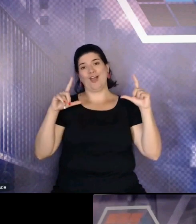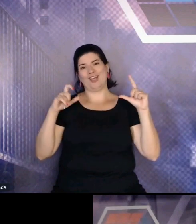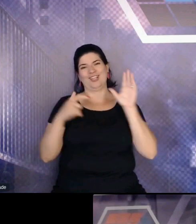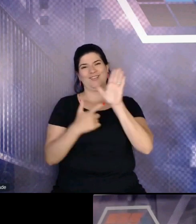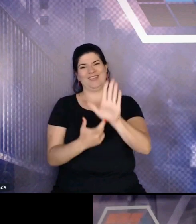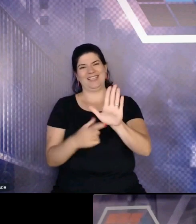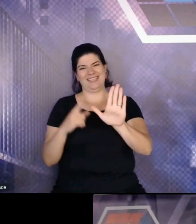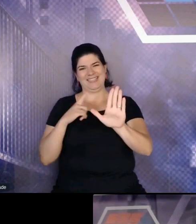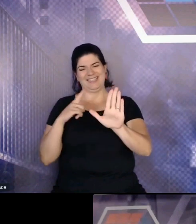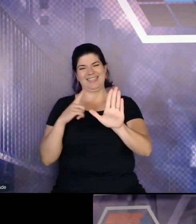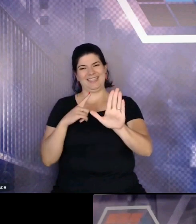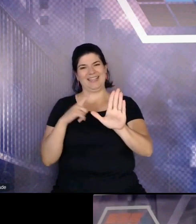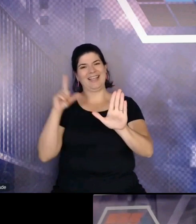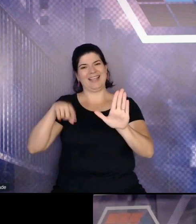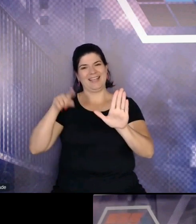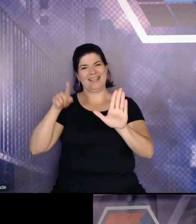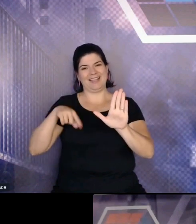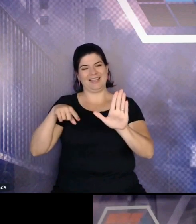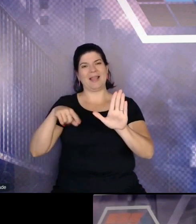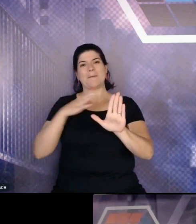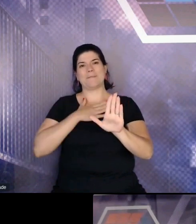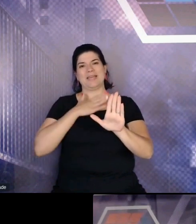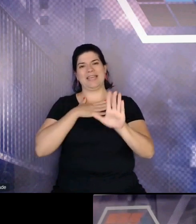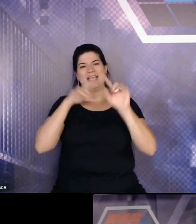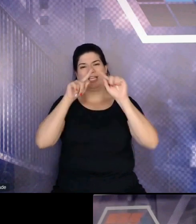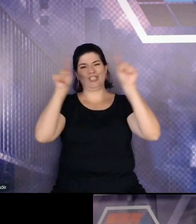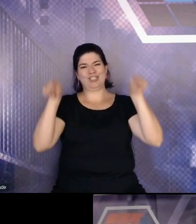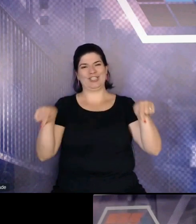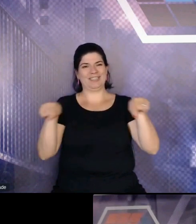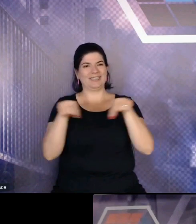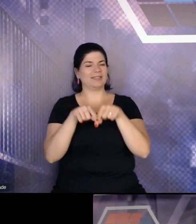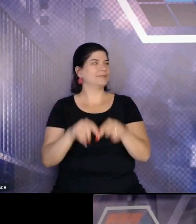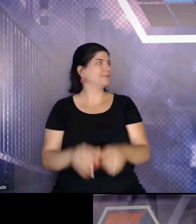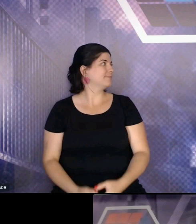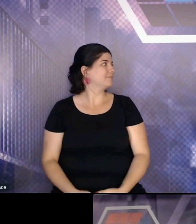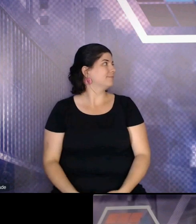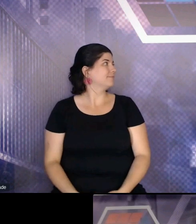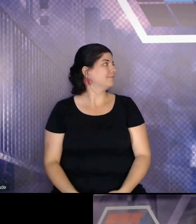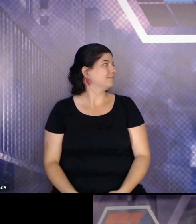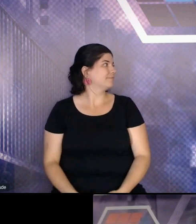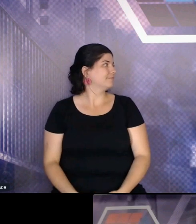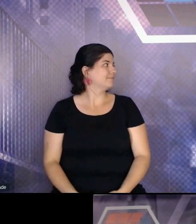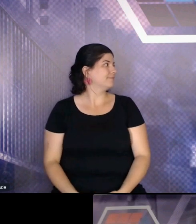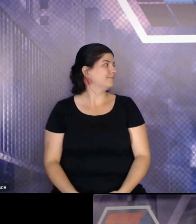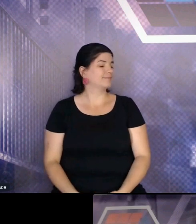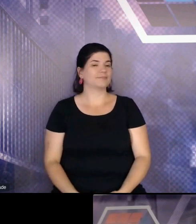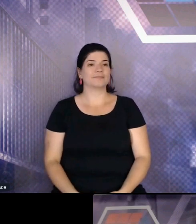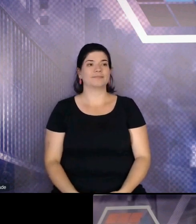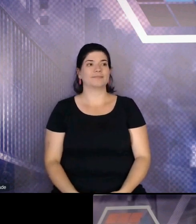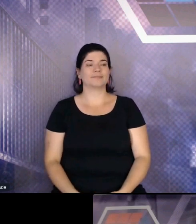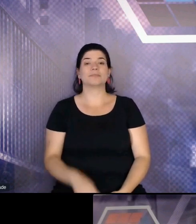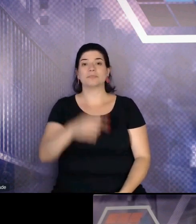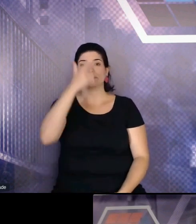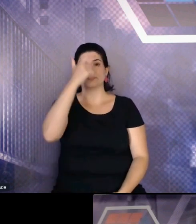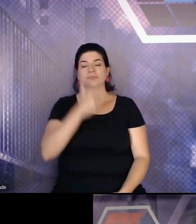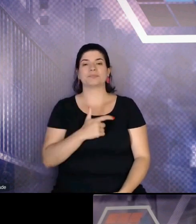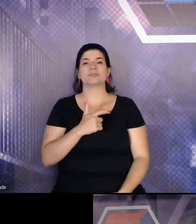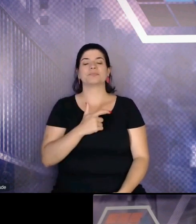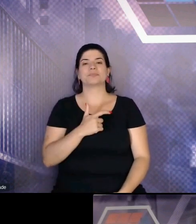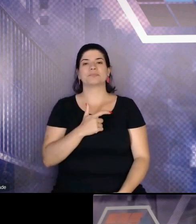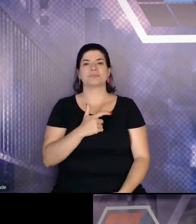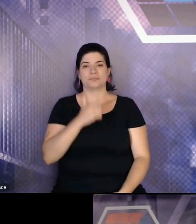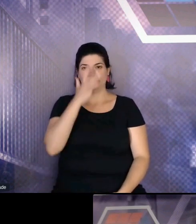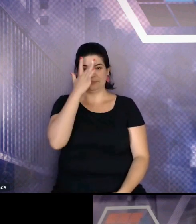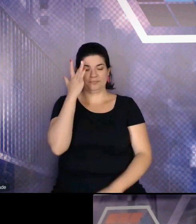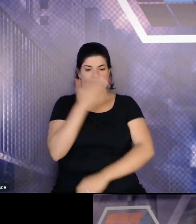aparecendo na minha janela. Eu sou uma pessoa branca, né? Eu tô nesse